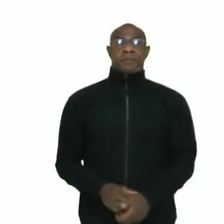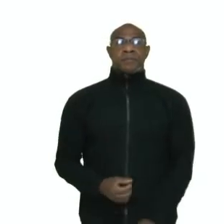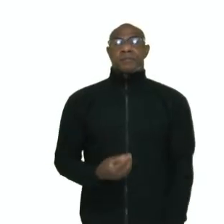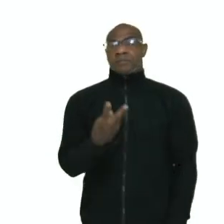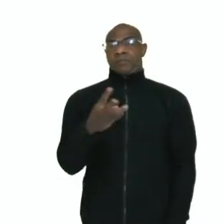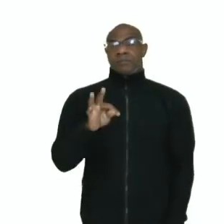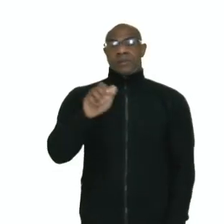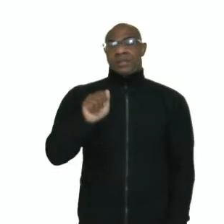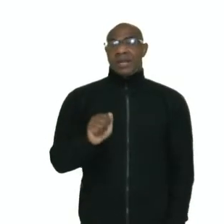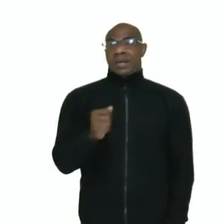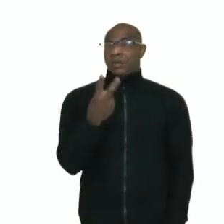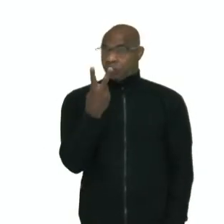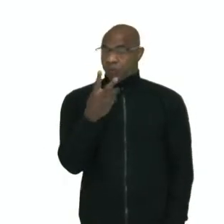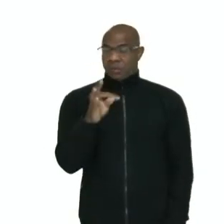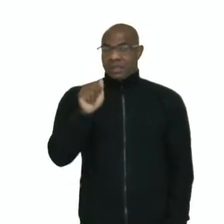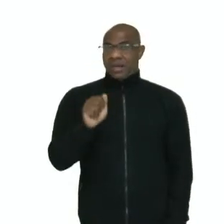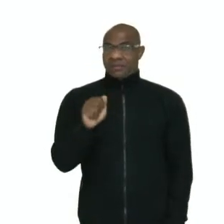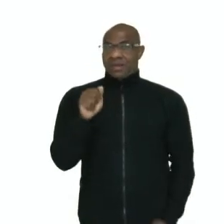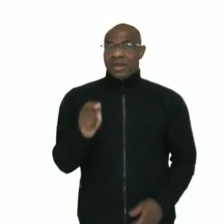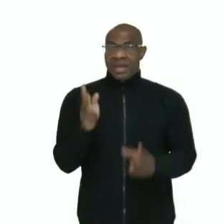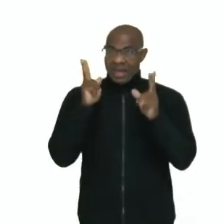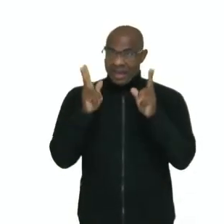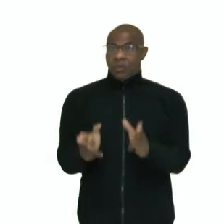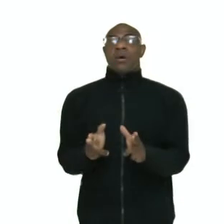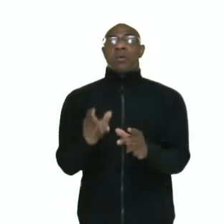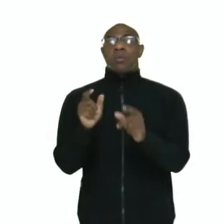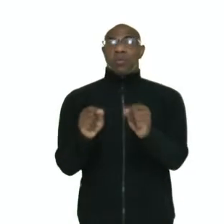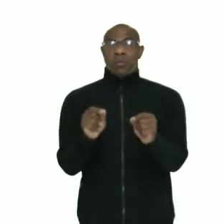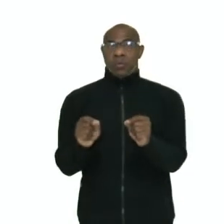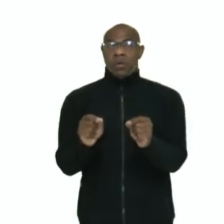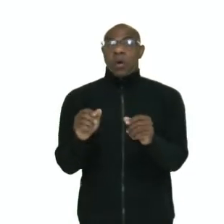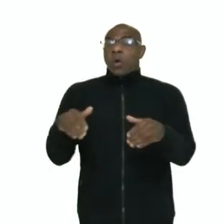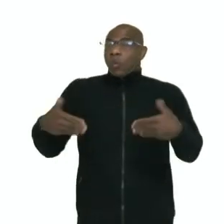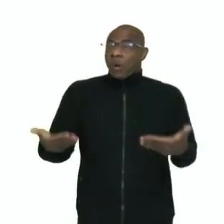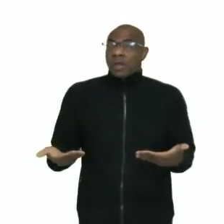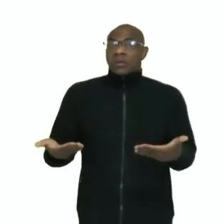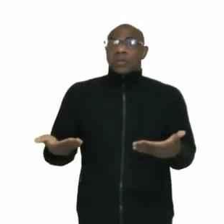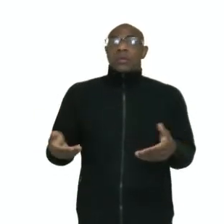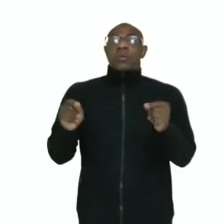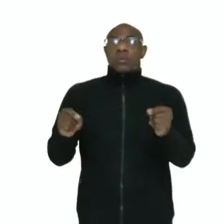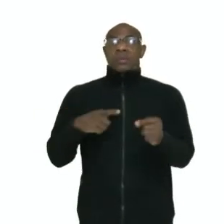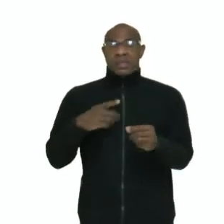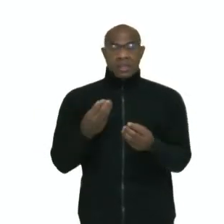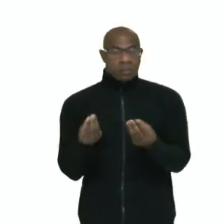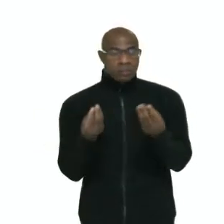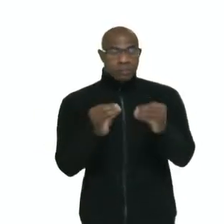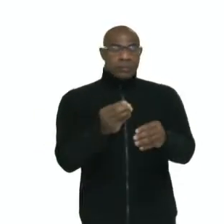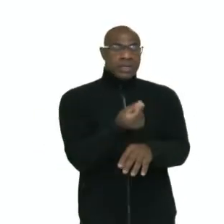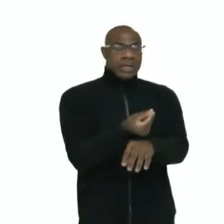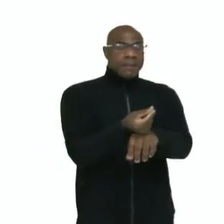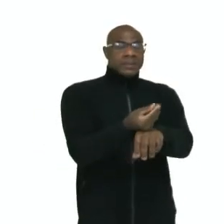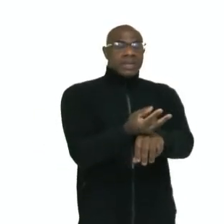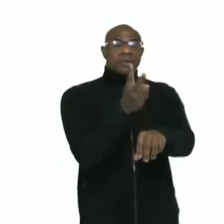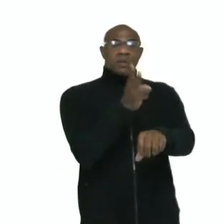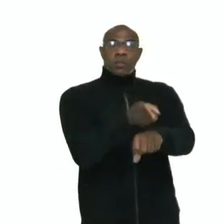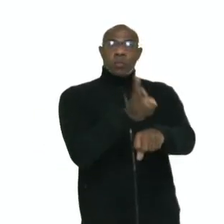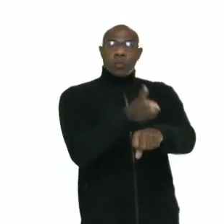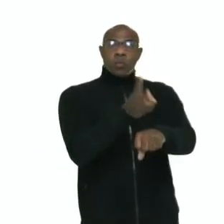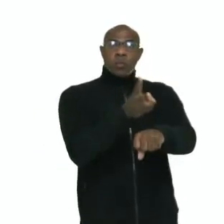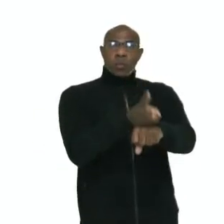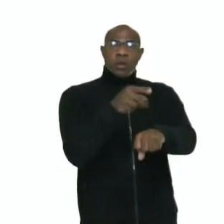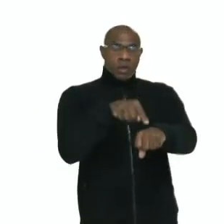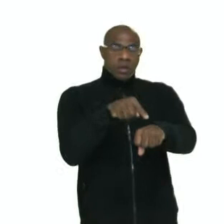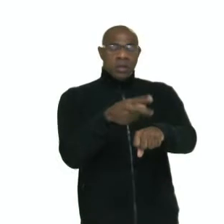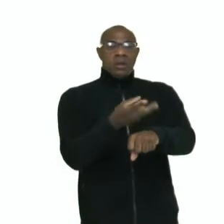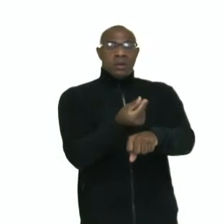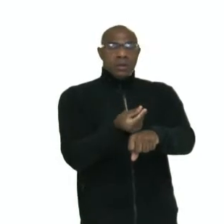taxas de juros se dizem equivalentes quando? Quando aplicadas em capitais iguais, ok? Produzem